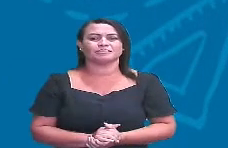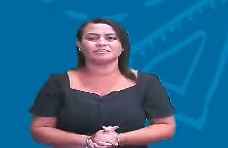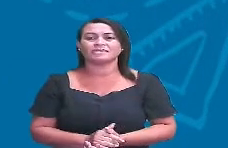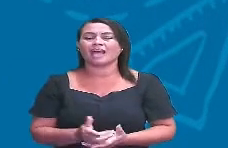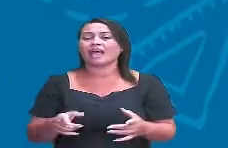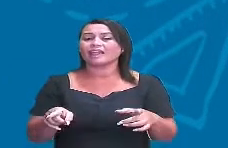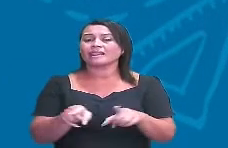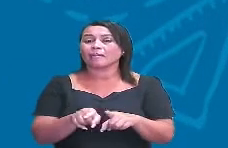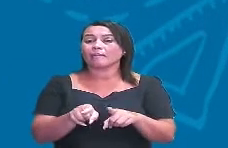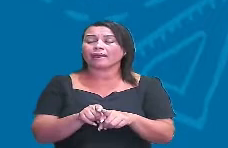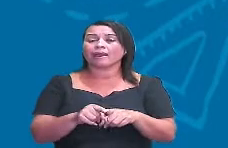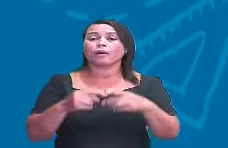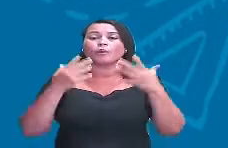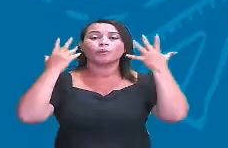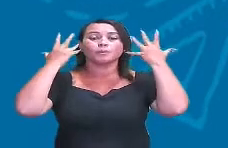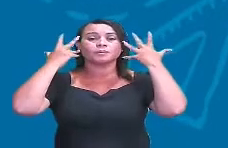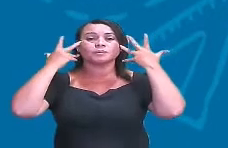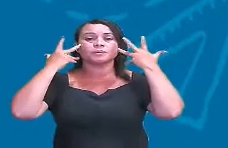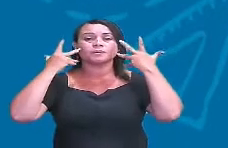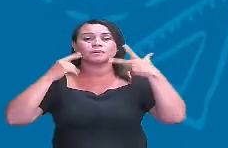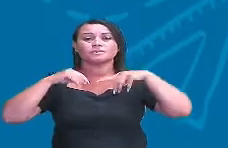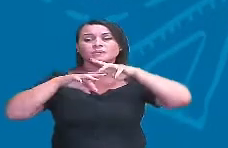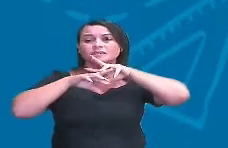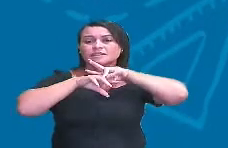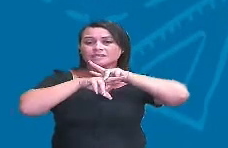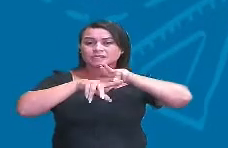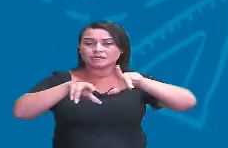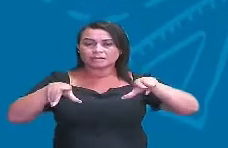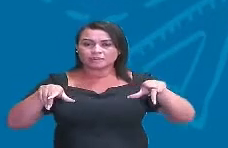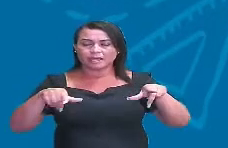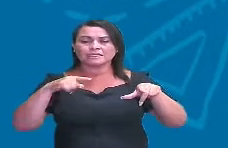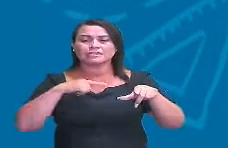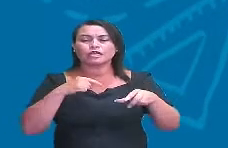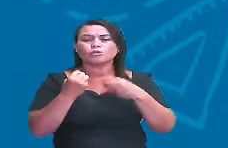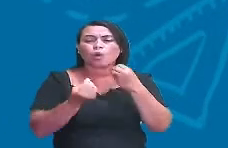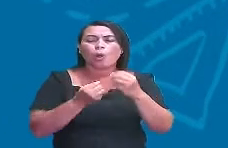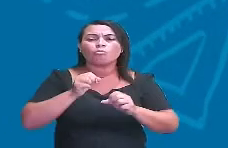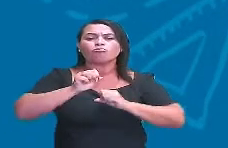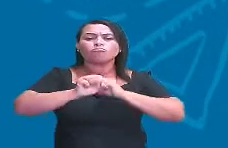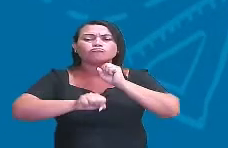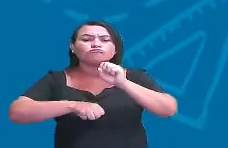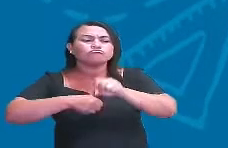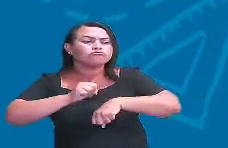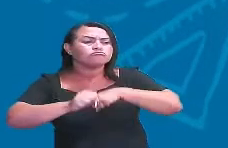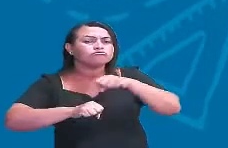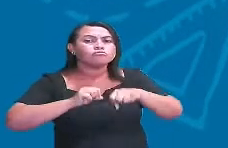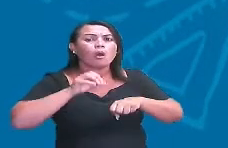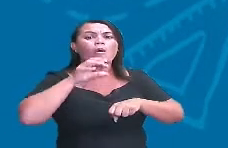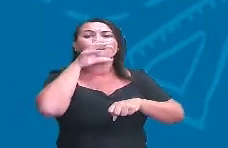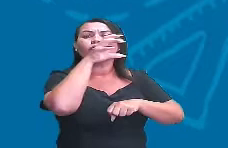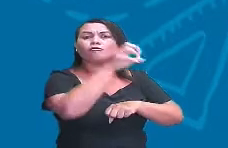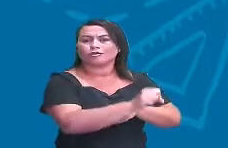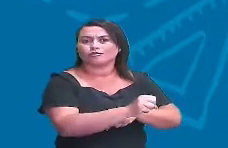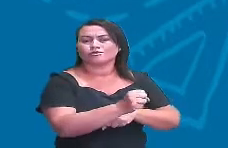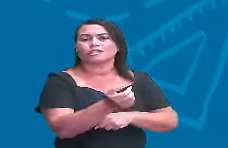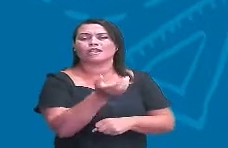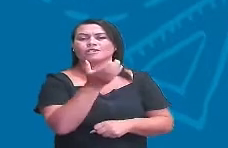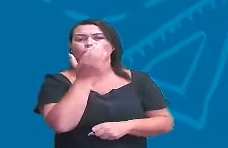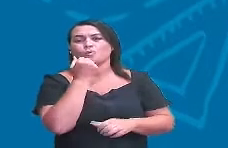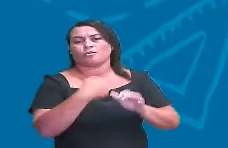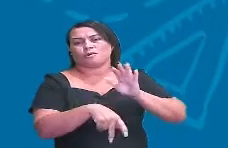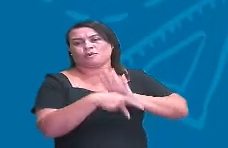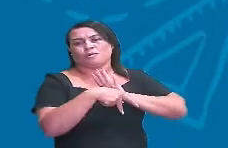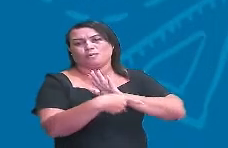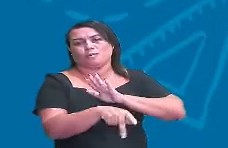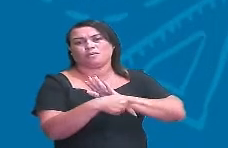Já os animais, através da capacidade de deslocamento de um lugar para o outro, buscam o seu alimento,